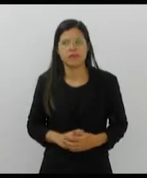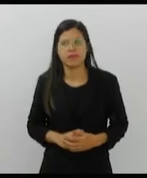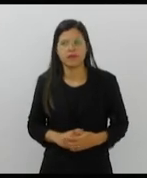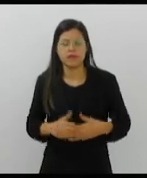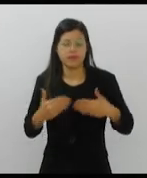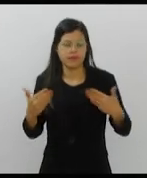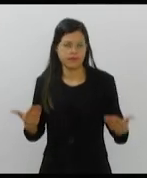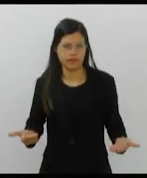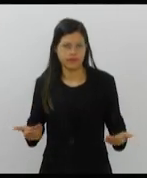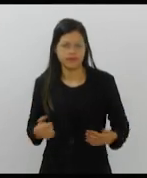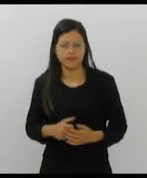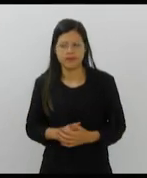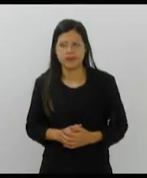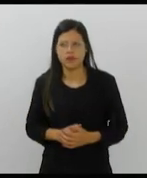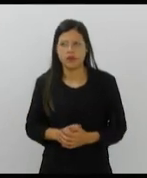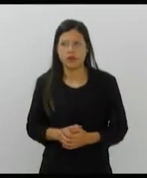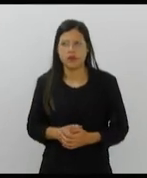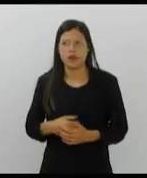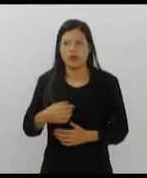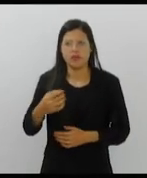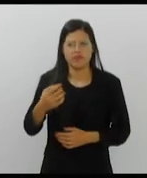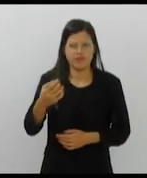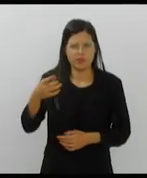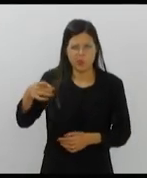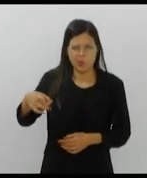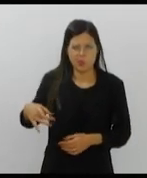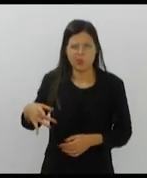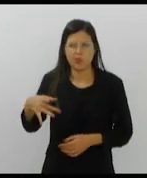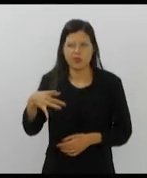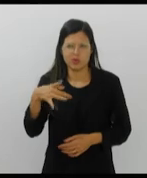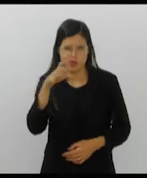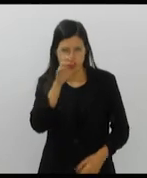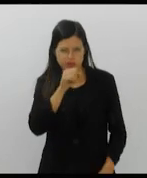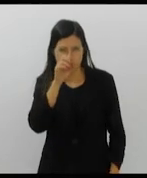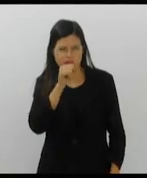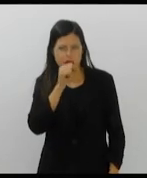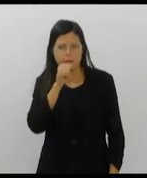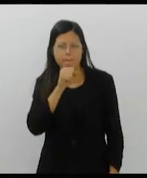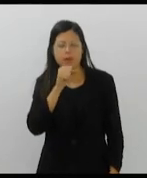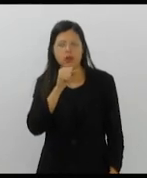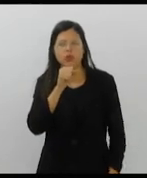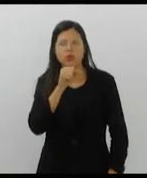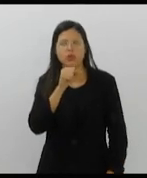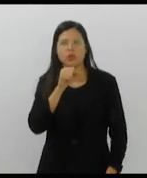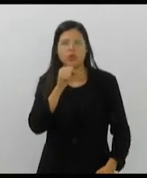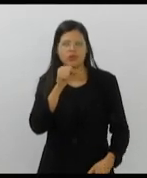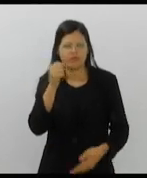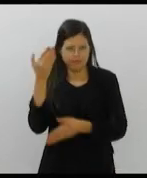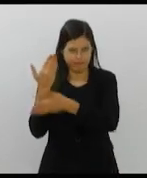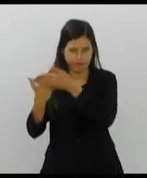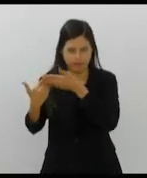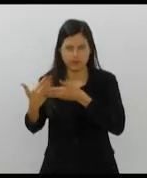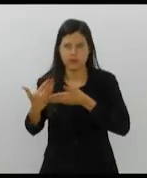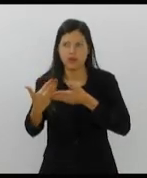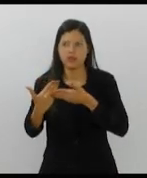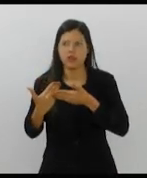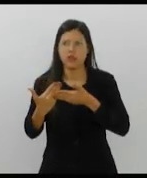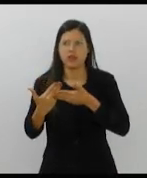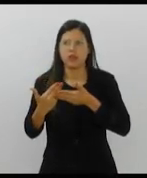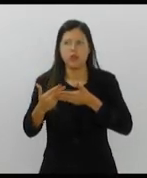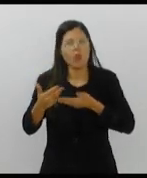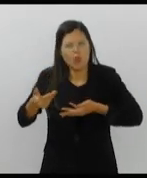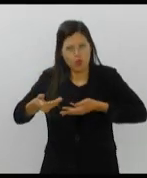Caros, no último final de semana, precisamente neste sábado passado, eu estive como